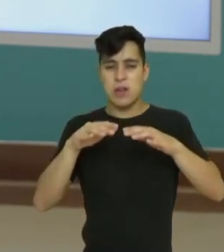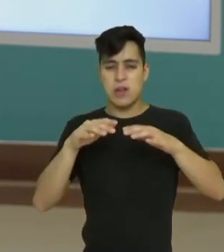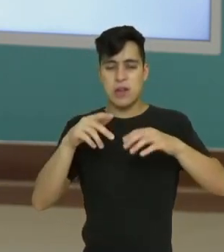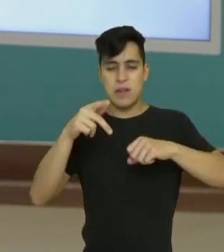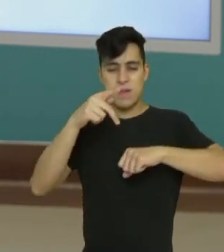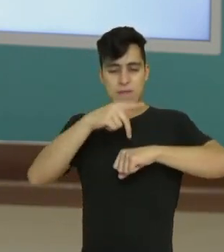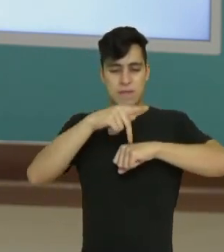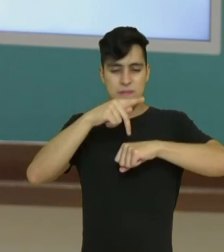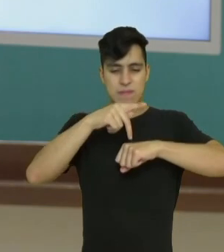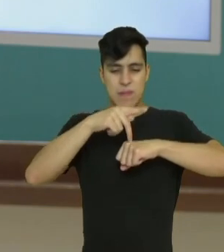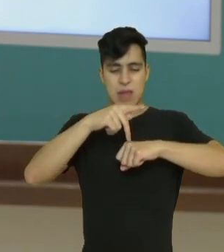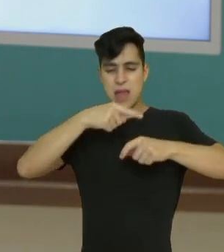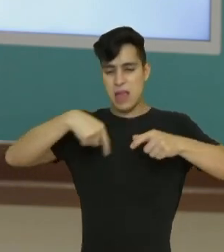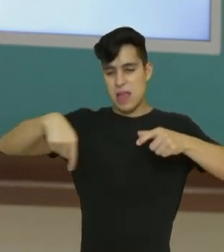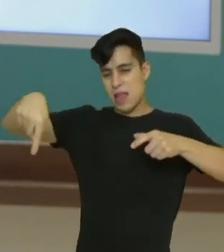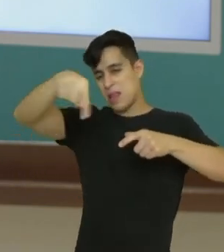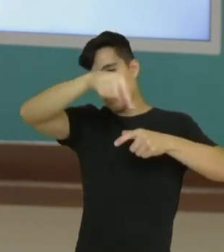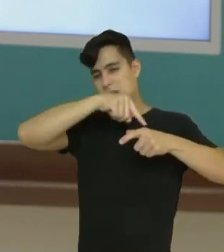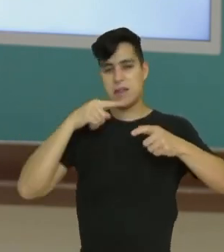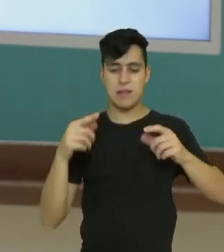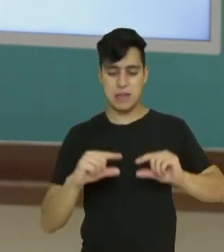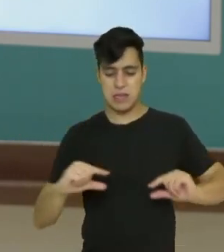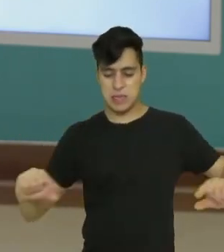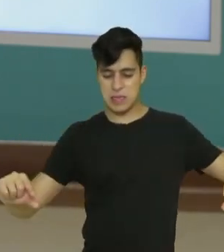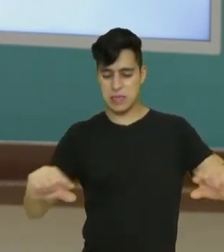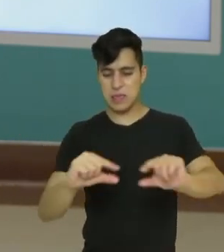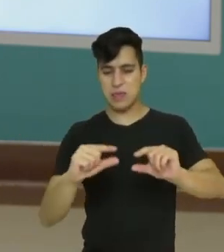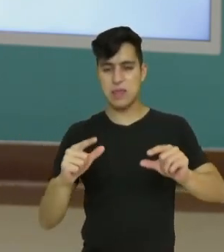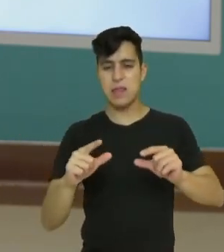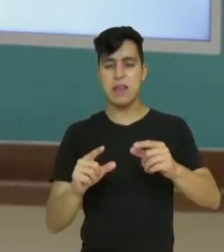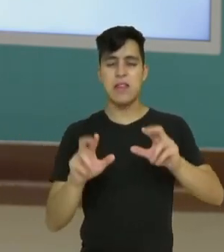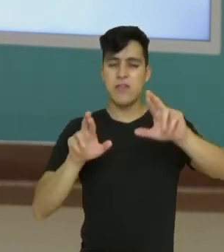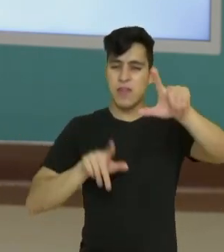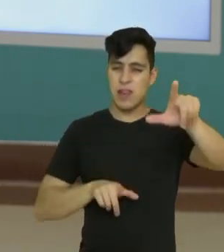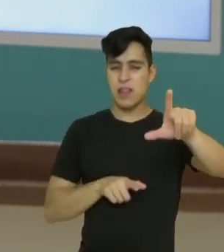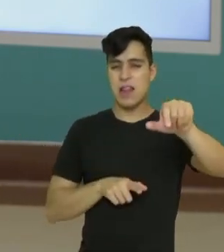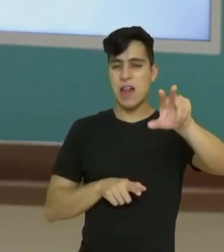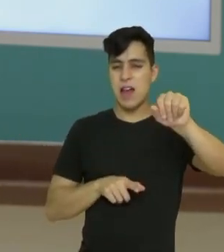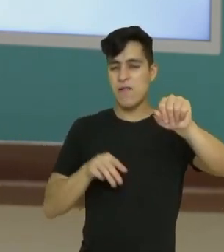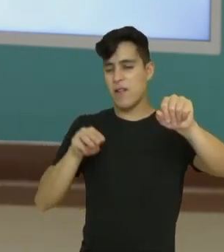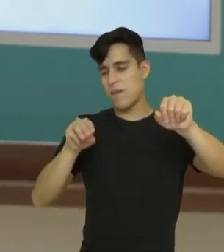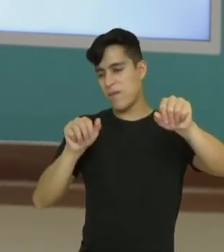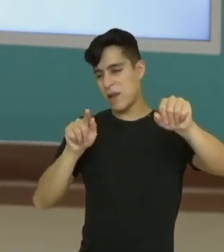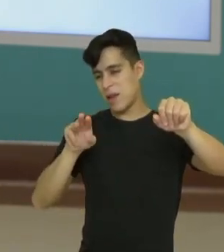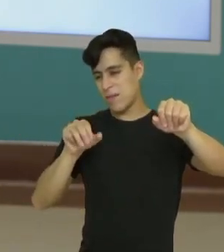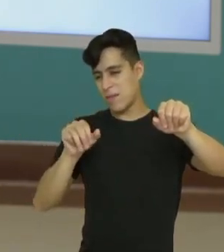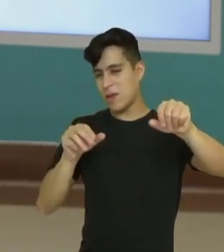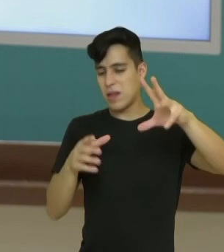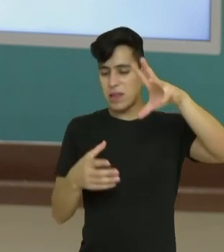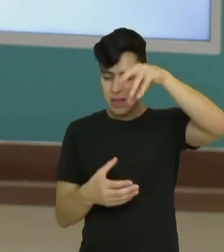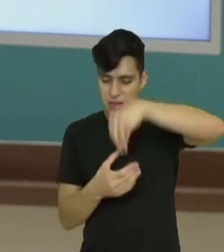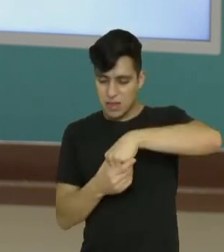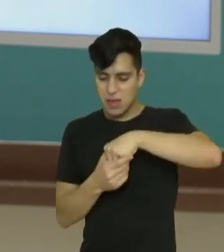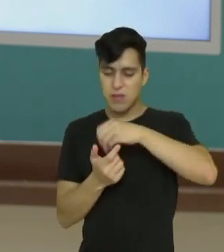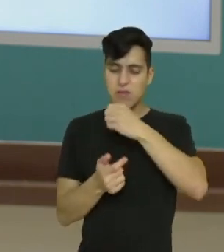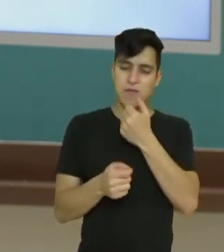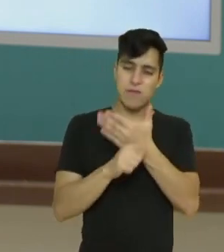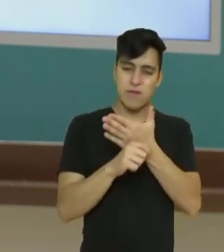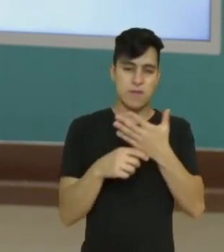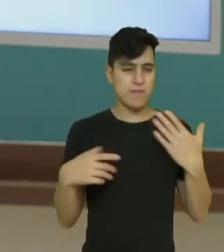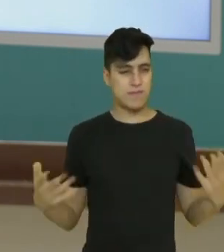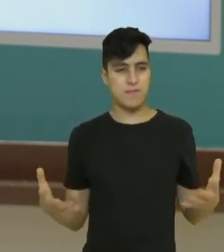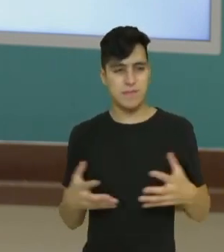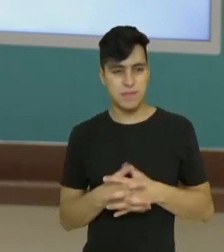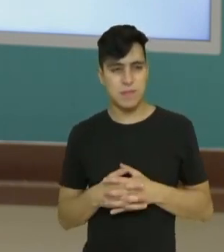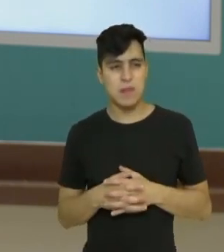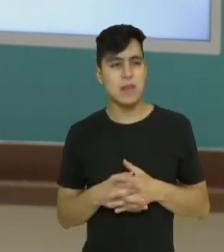câmara magmática? Diferença entre magma e lava. A posição desse material, internamente ou externamente.